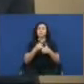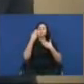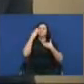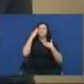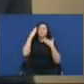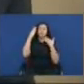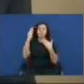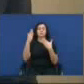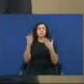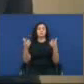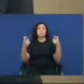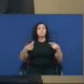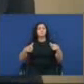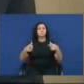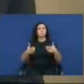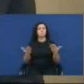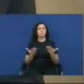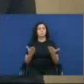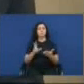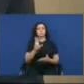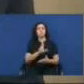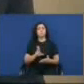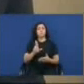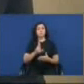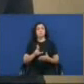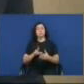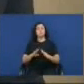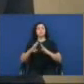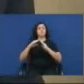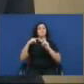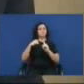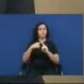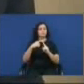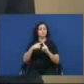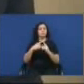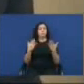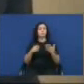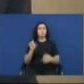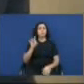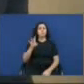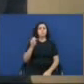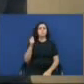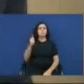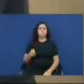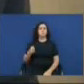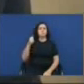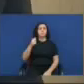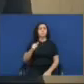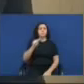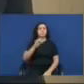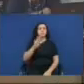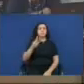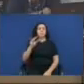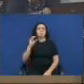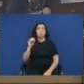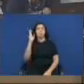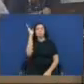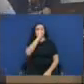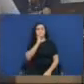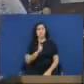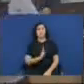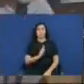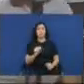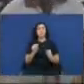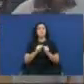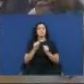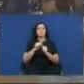agradecer o espaço cedido por esta Casa de Leis, a nossa paróquia, em especial hoje a Pastoral Afro-Brasileira, que já fez e